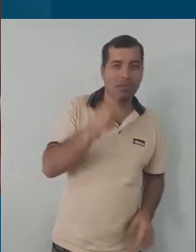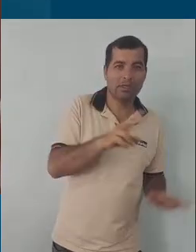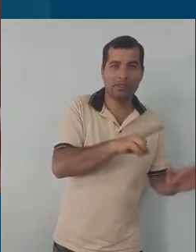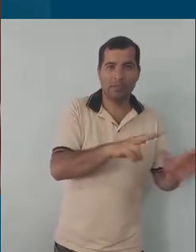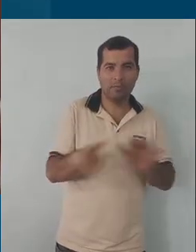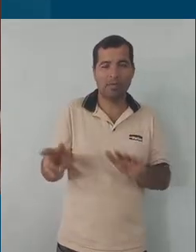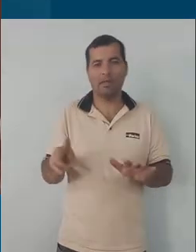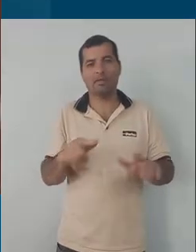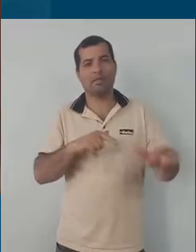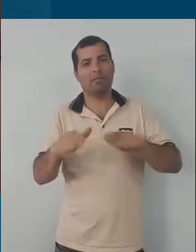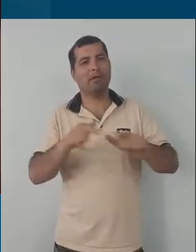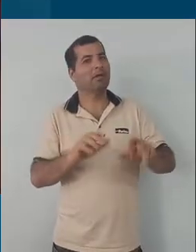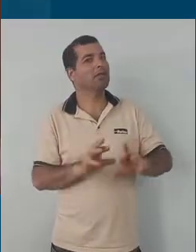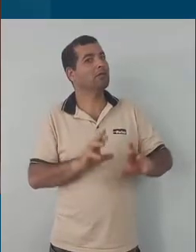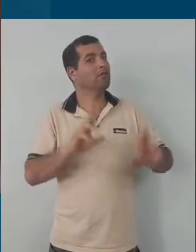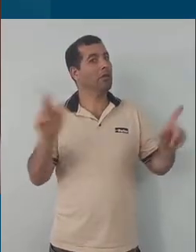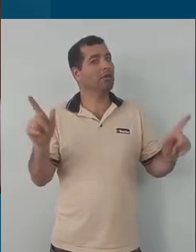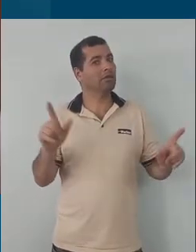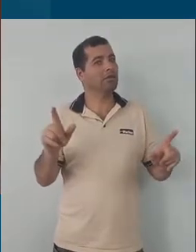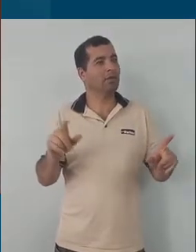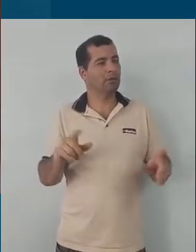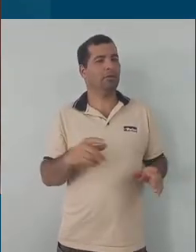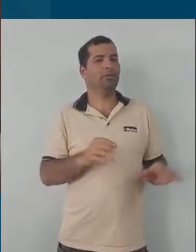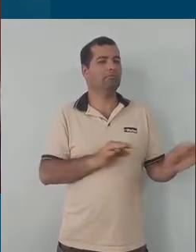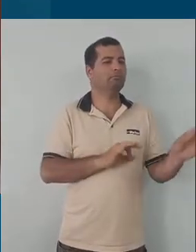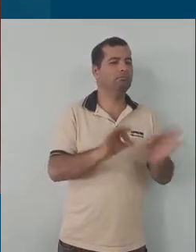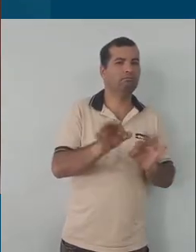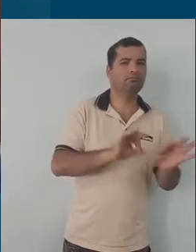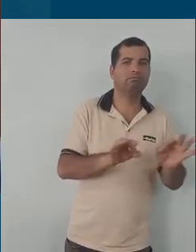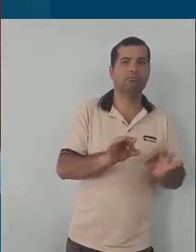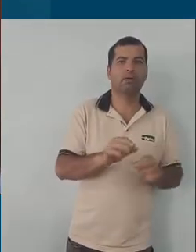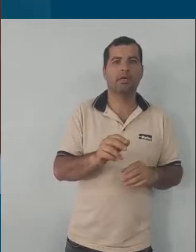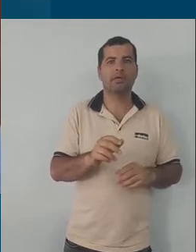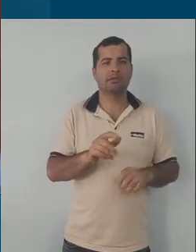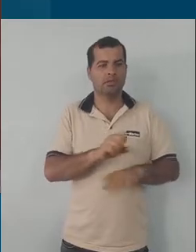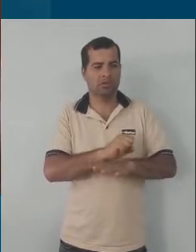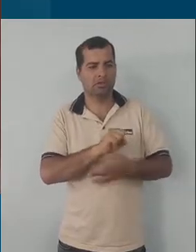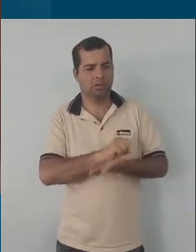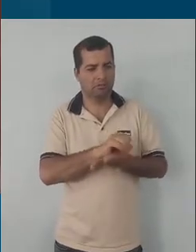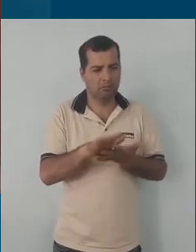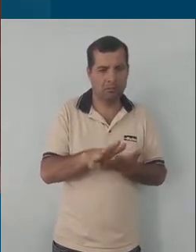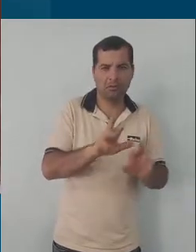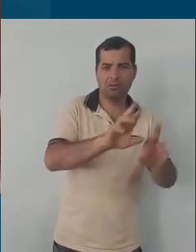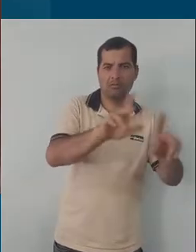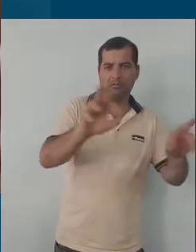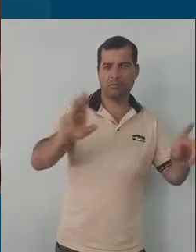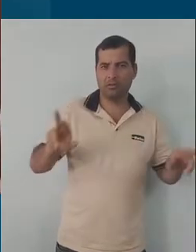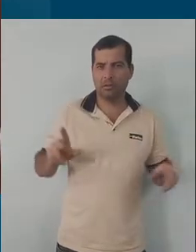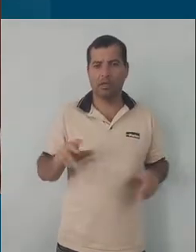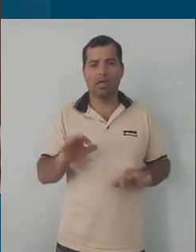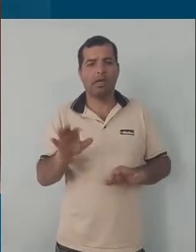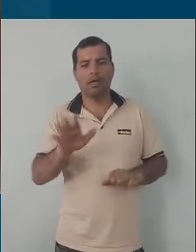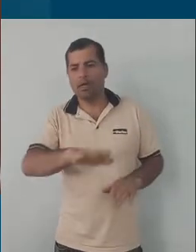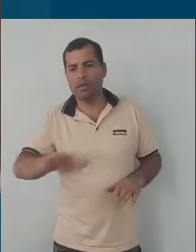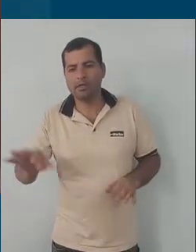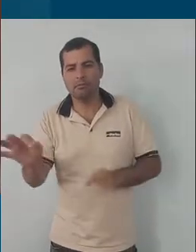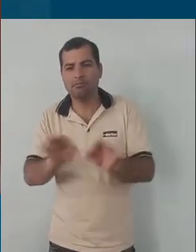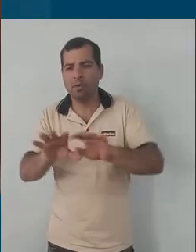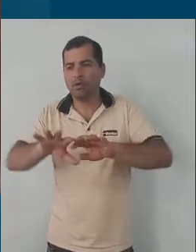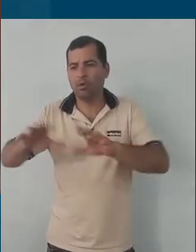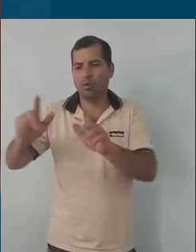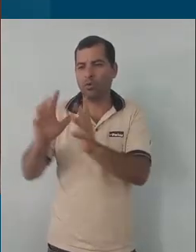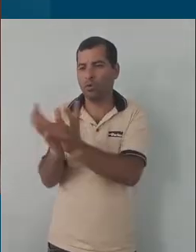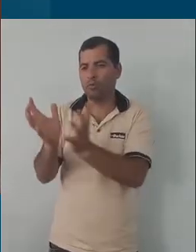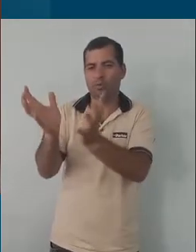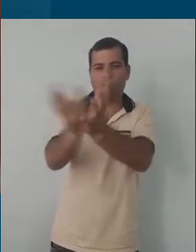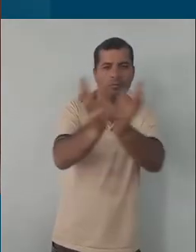para ver como que é. Organizar atividades diferentes para as crianças se organizarem em pequenos grupos. Aí